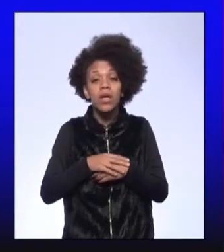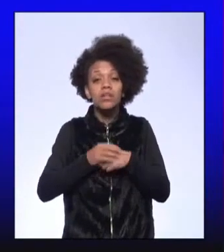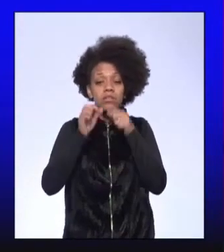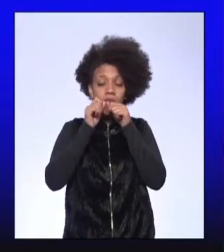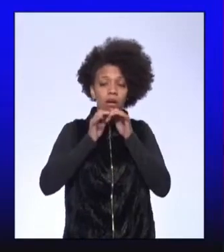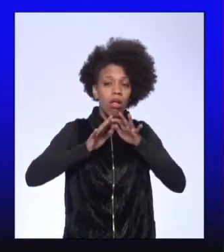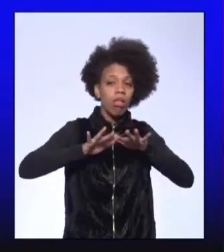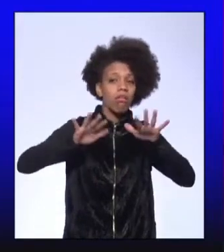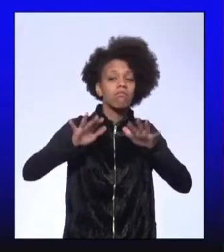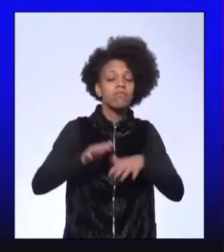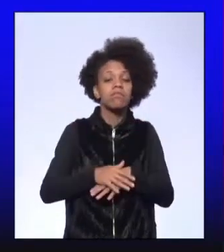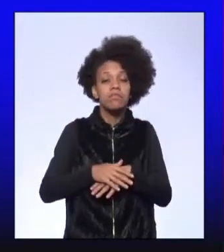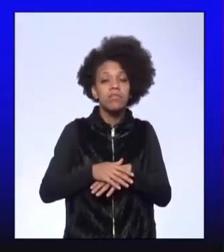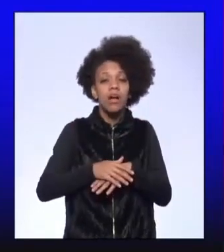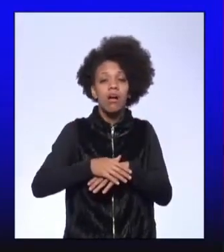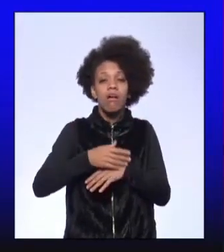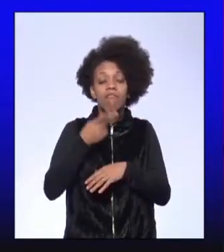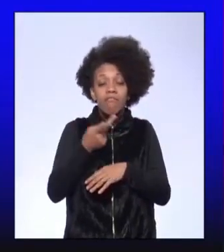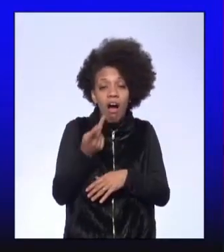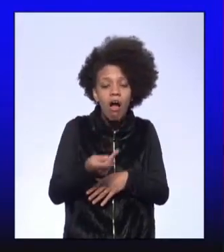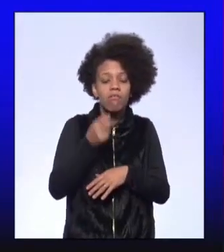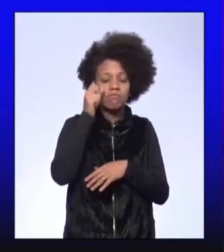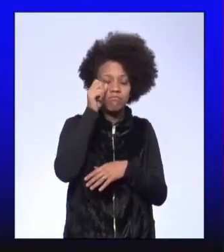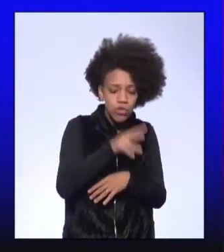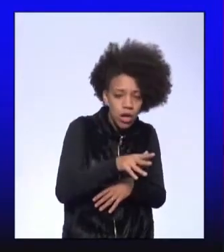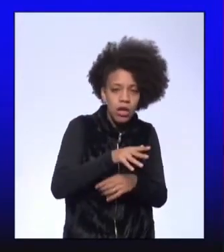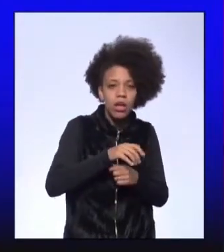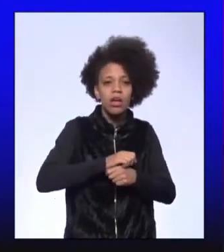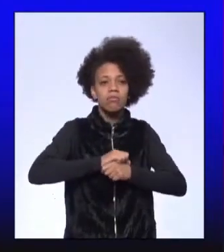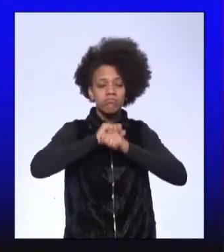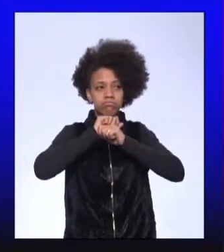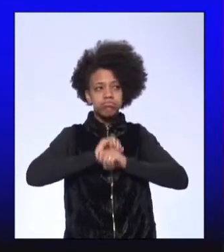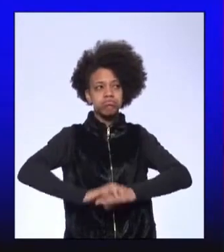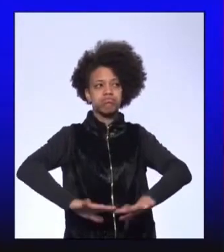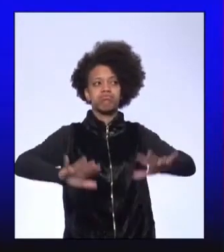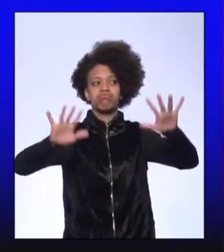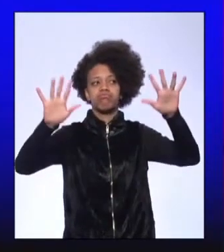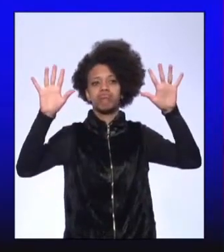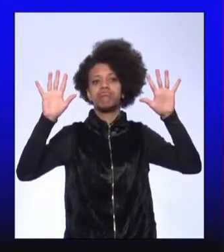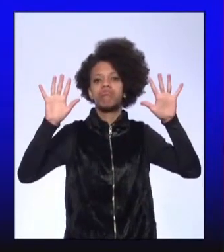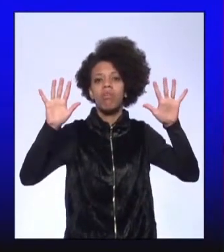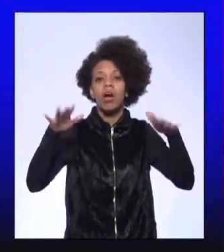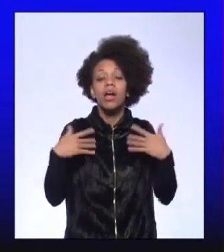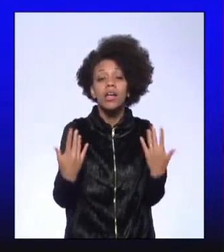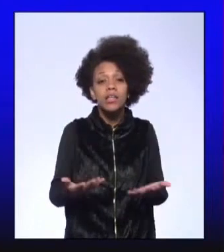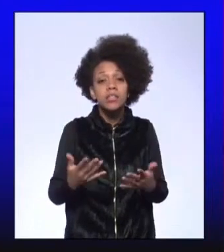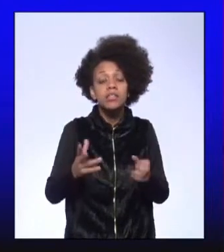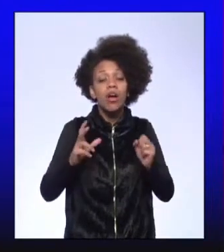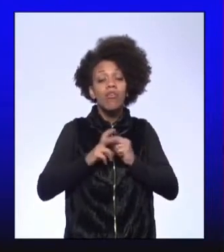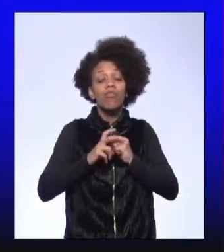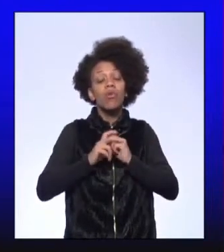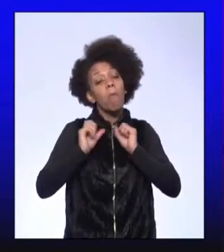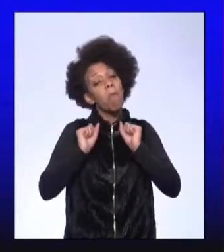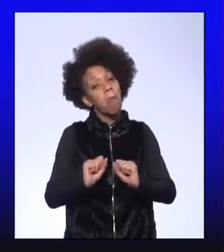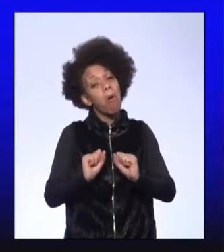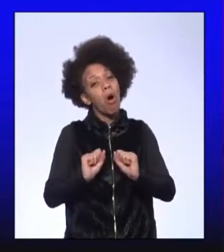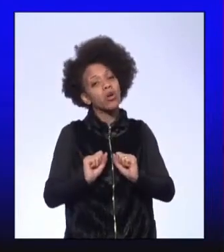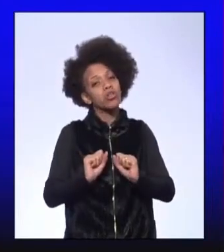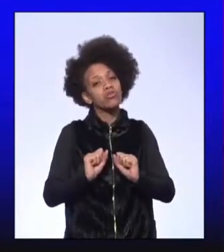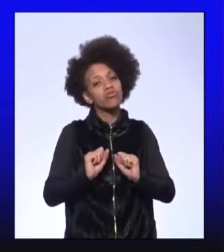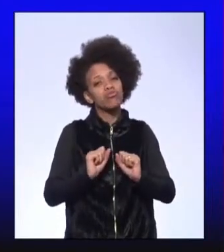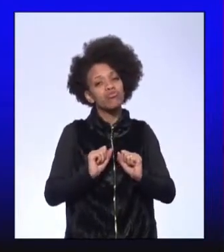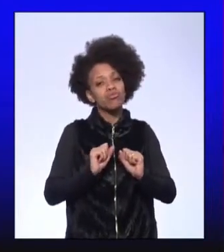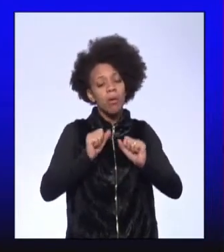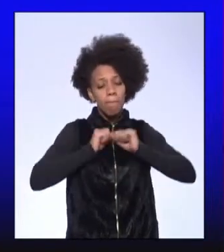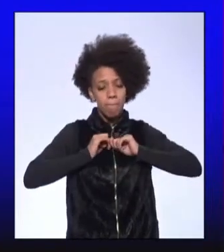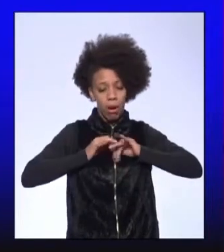ao tossir ou ao espirrar, ele elimina o vírus, vamos dizer, no ambiente, e esse vírus, vamos dizer, pode contaminar